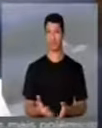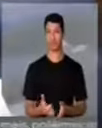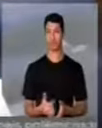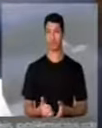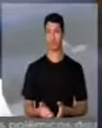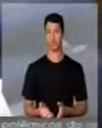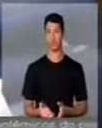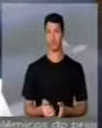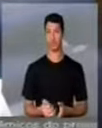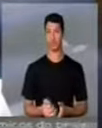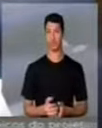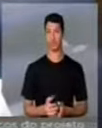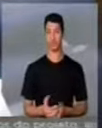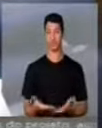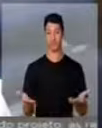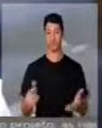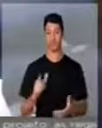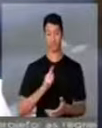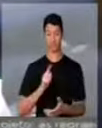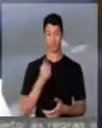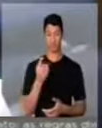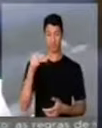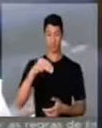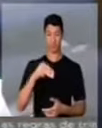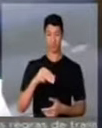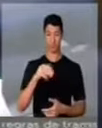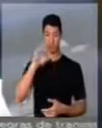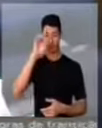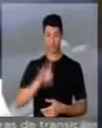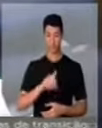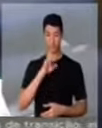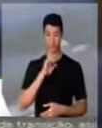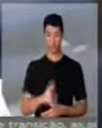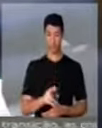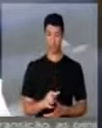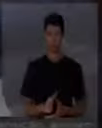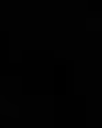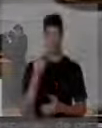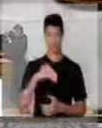Estou em plenário. Vossa Excelência tem um minuto para direito de resposta.